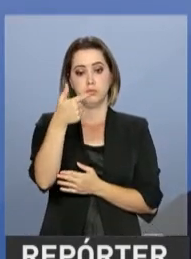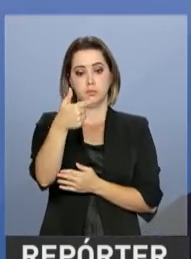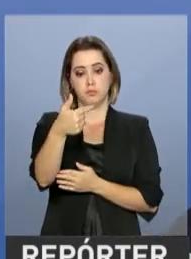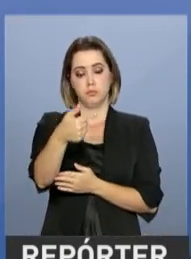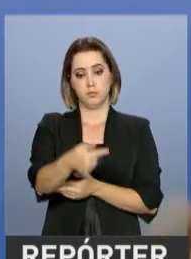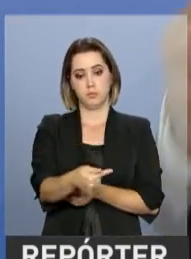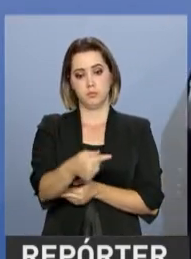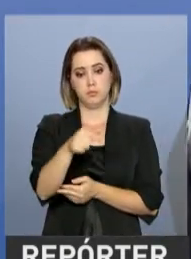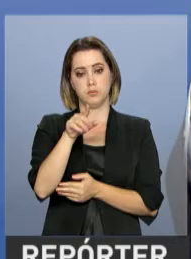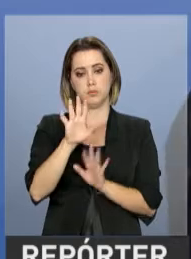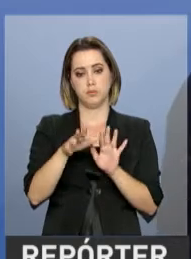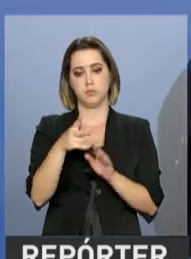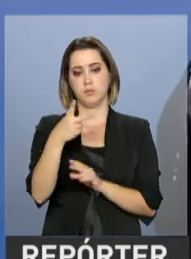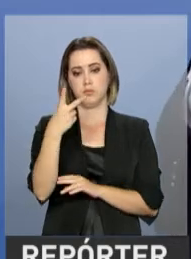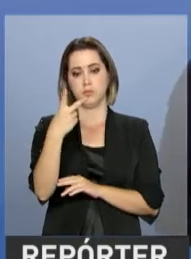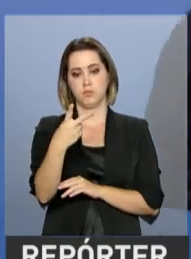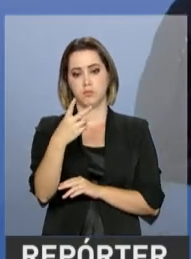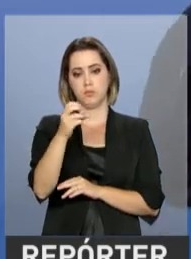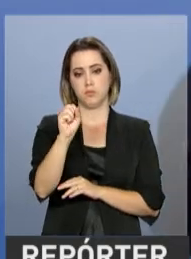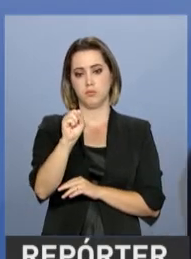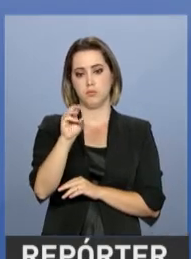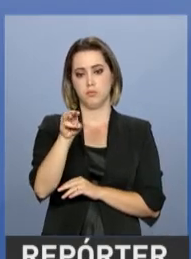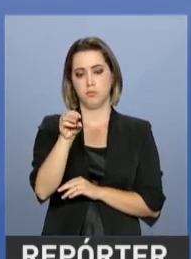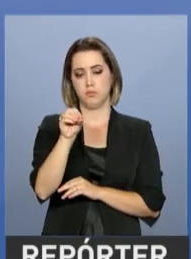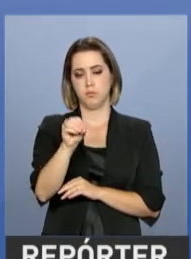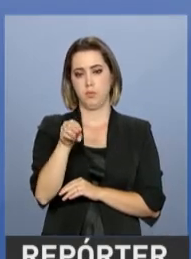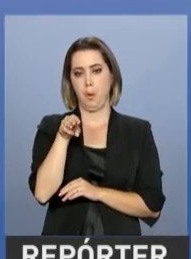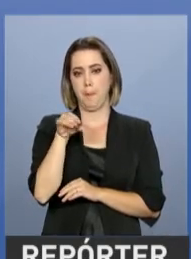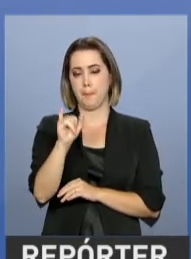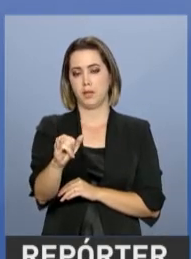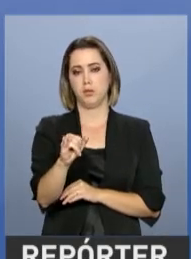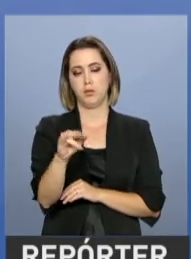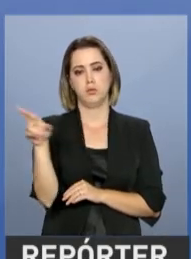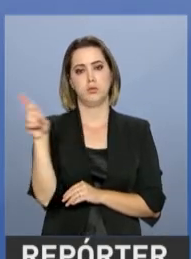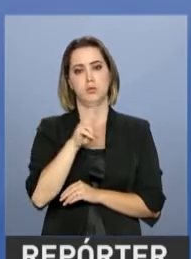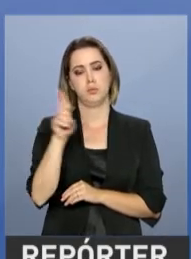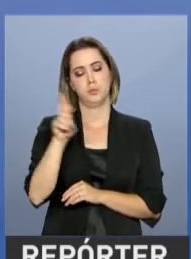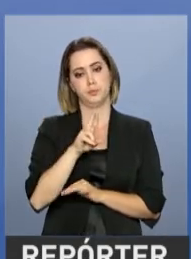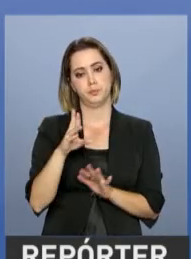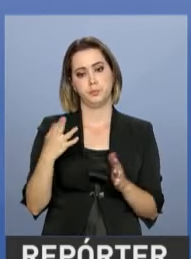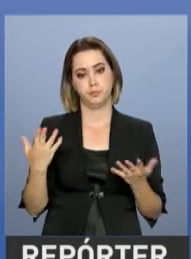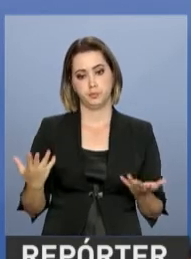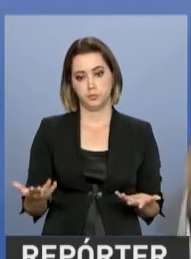2017 seria de 280 bilhões de reais